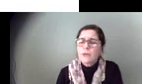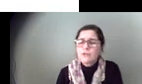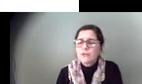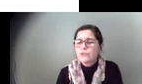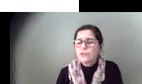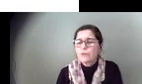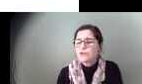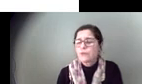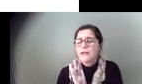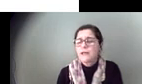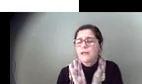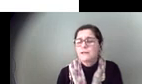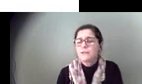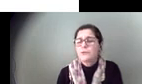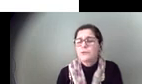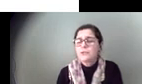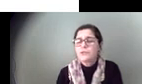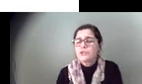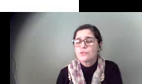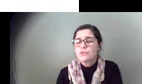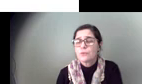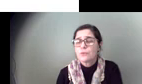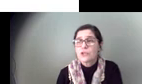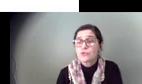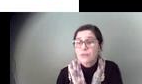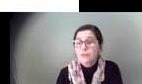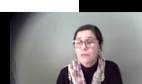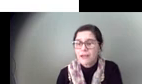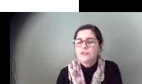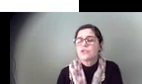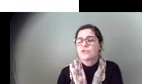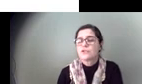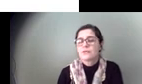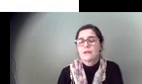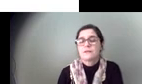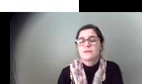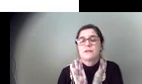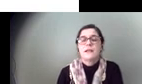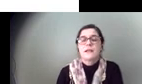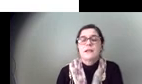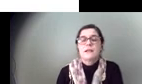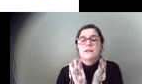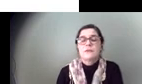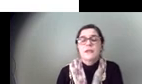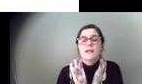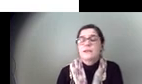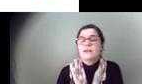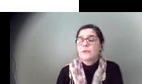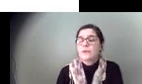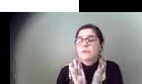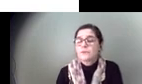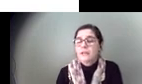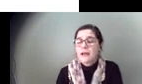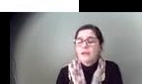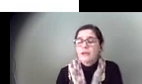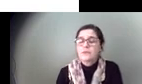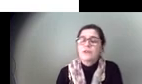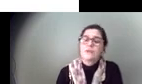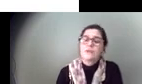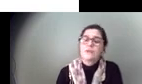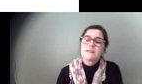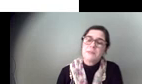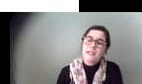muito mais do que a gente pode doar, né? Muito mais do que a gente pode ajudar, a gente ajudar. Então, quem ainda não é